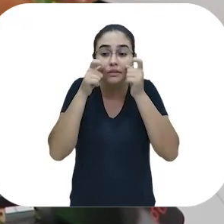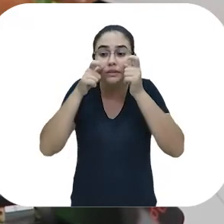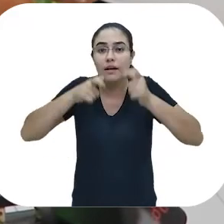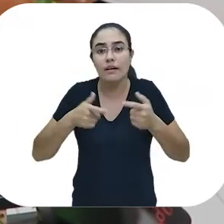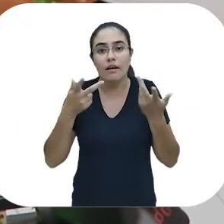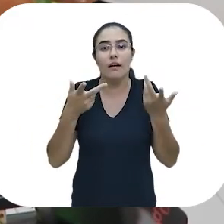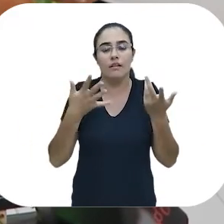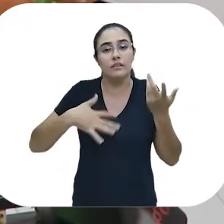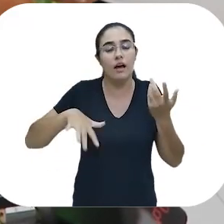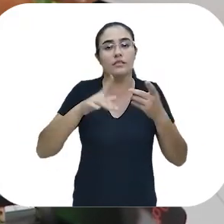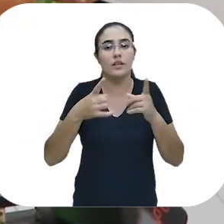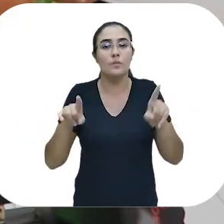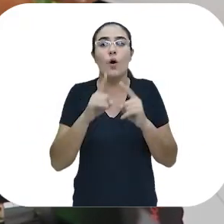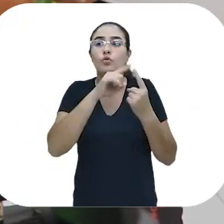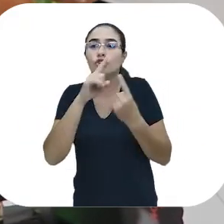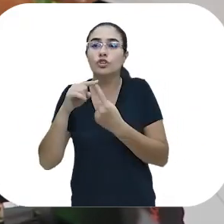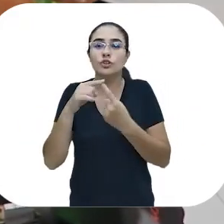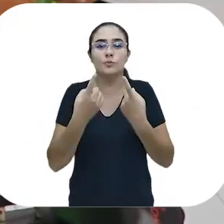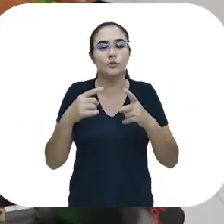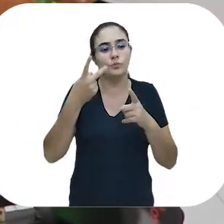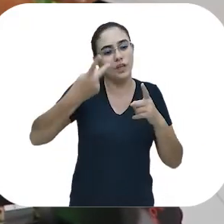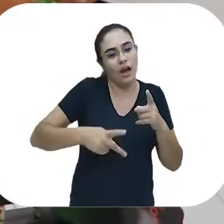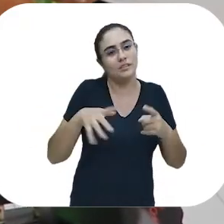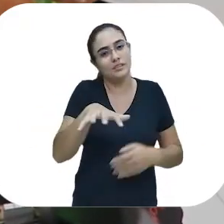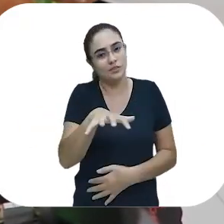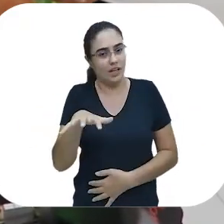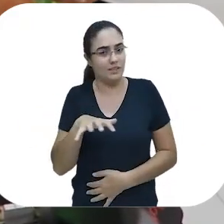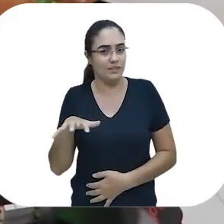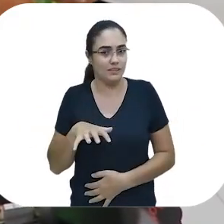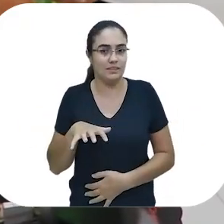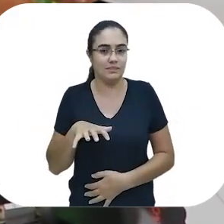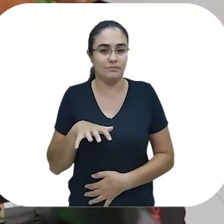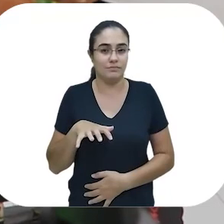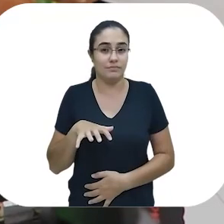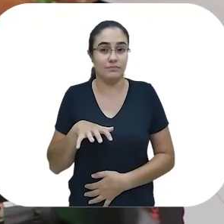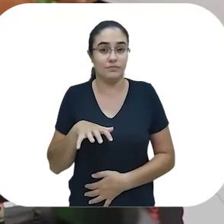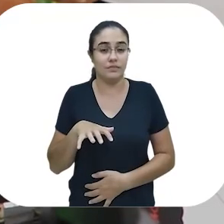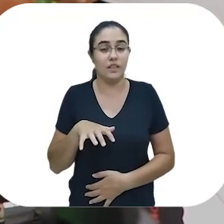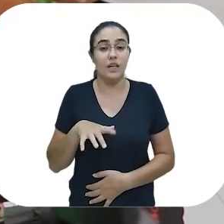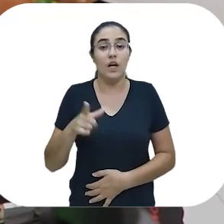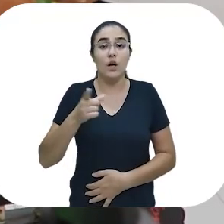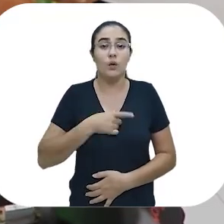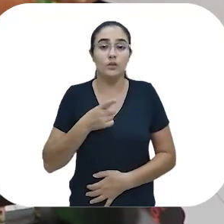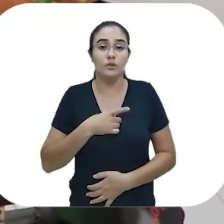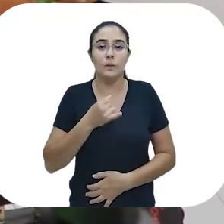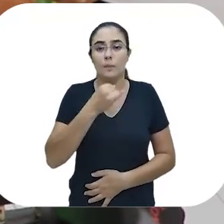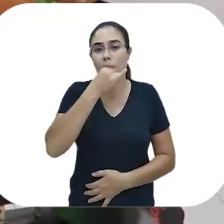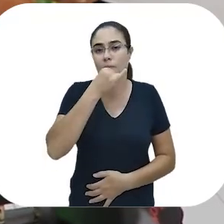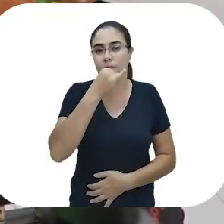saber que tipo de música era produzida aqui na região do Cariri. E quando se trata, por exemplo,